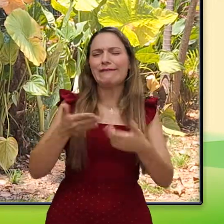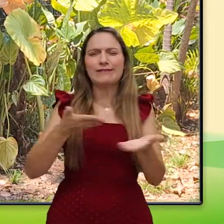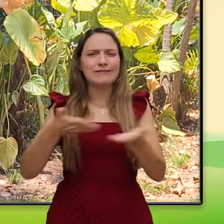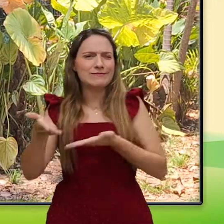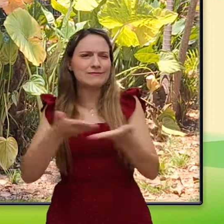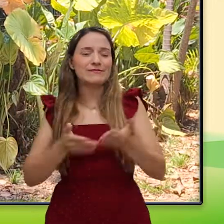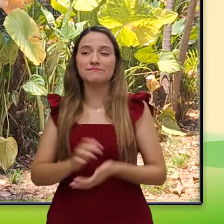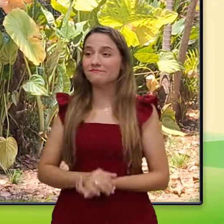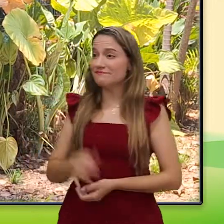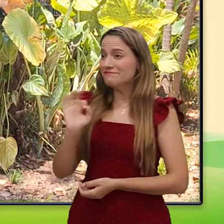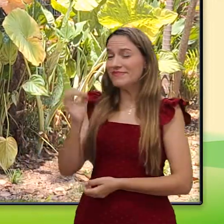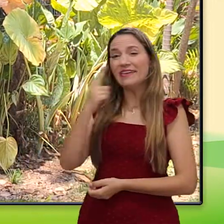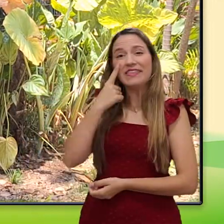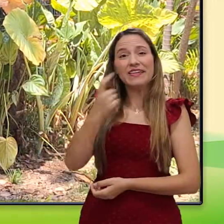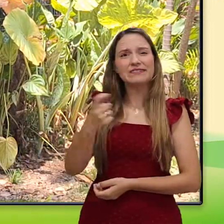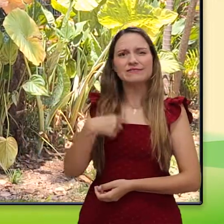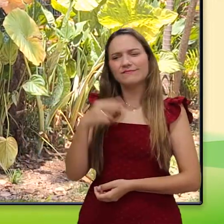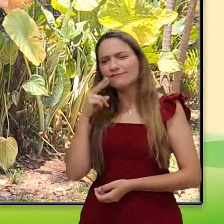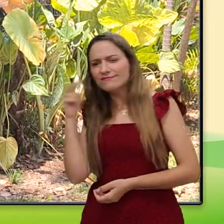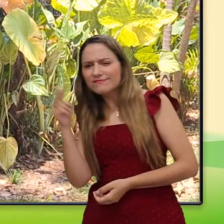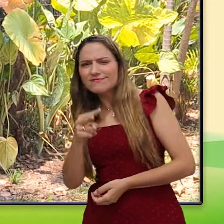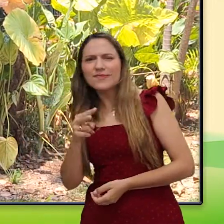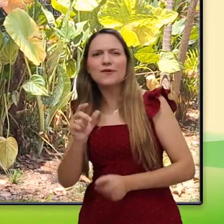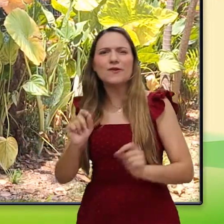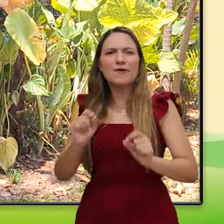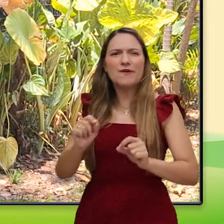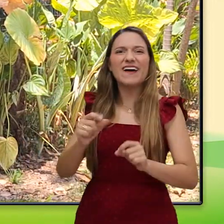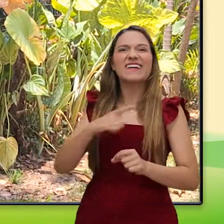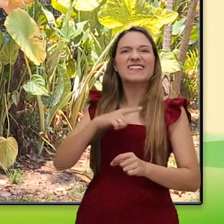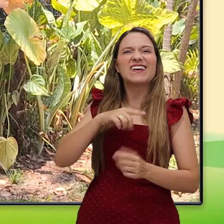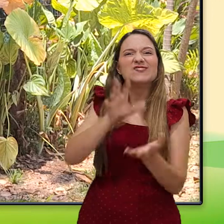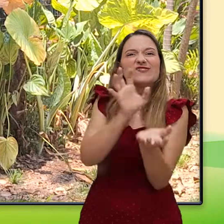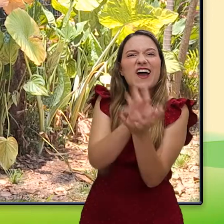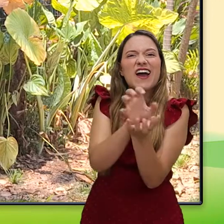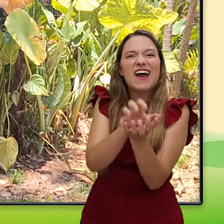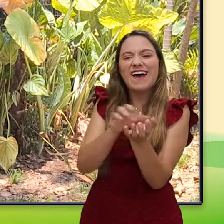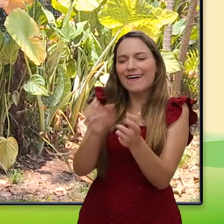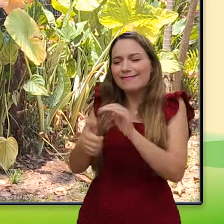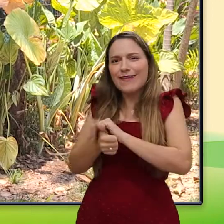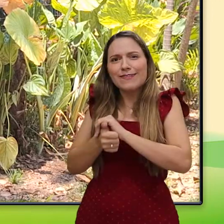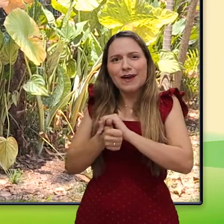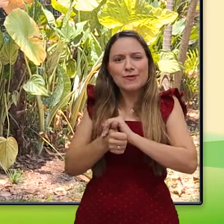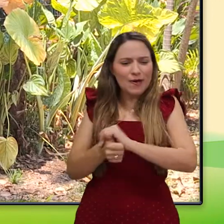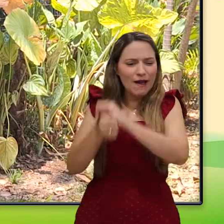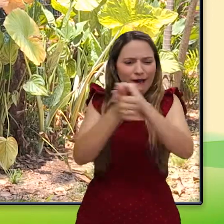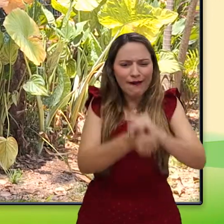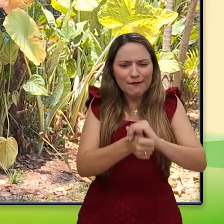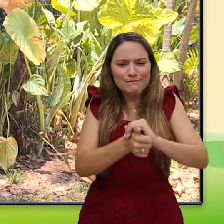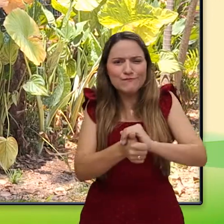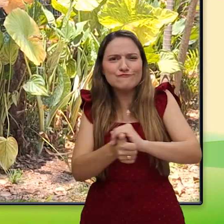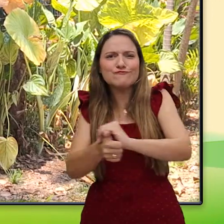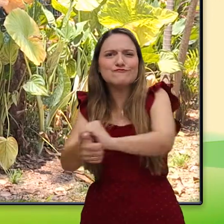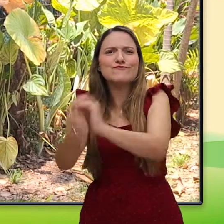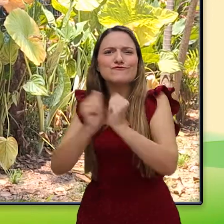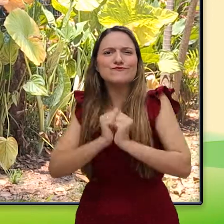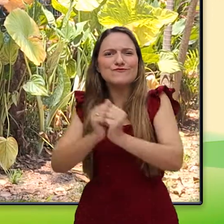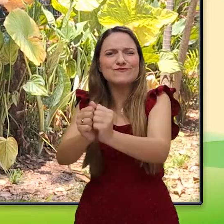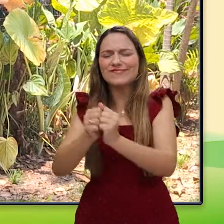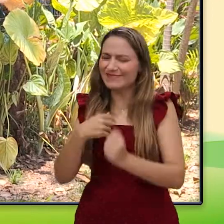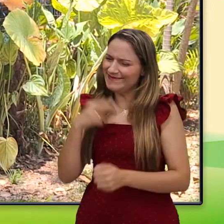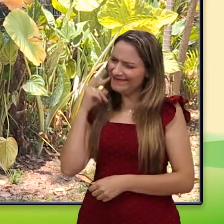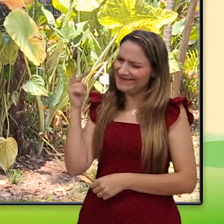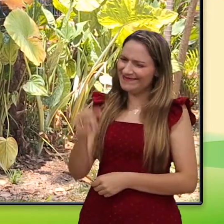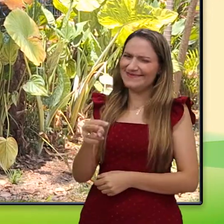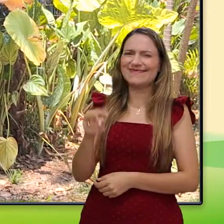agradável. É, eu acho bem interessante. Às vezes a gente passa, né, ver o tigre d'água em cima, né? O jacarezinho, carregando. Carregando o tigre d'água. E